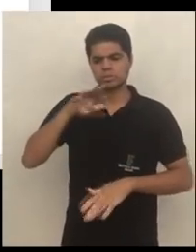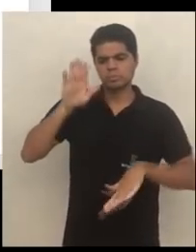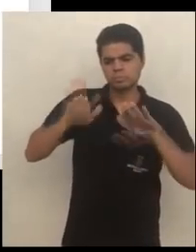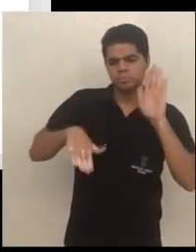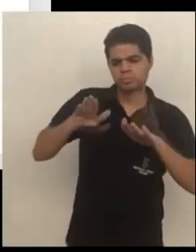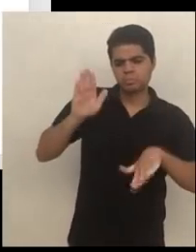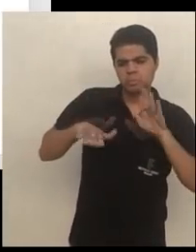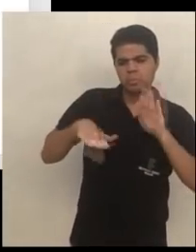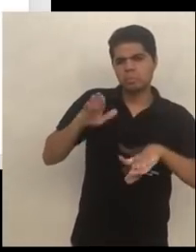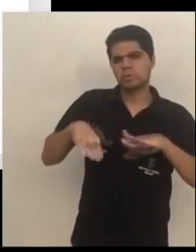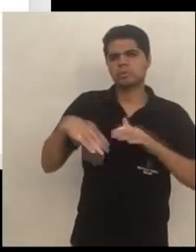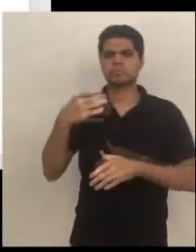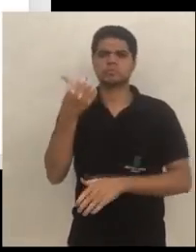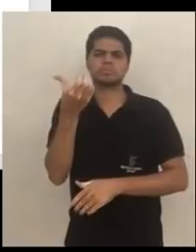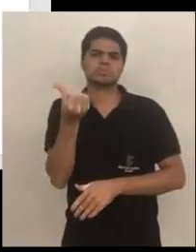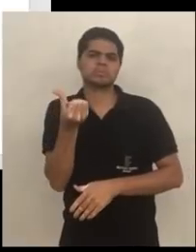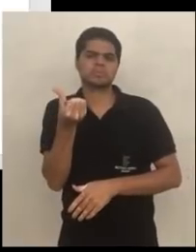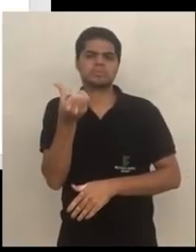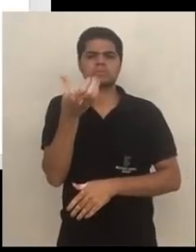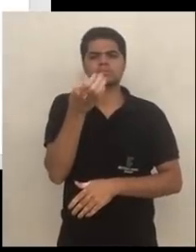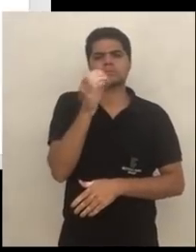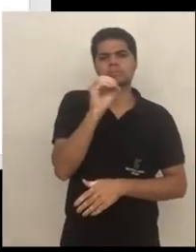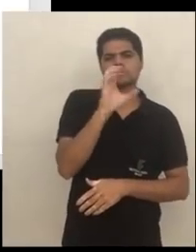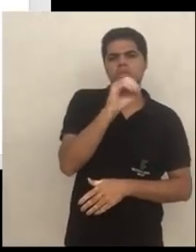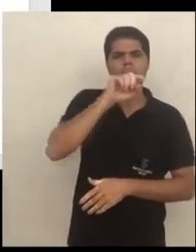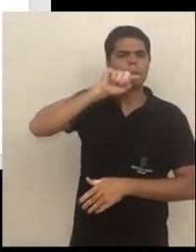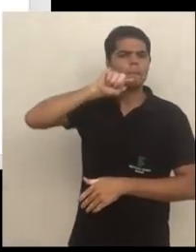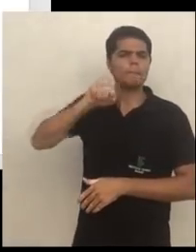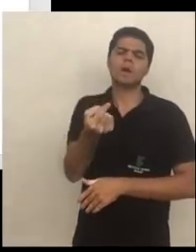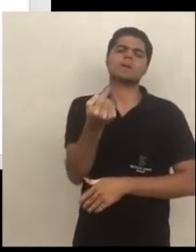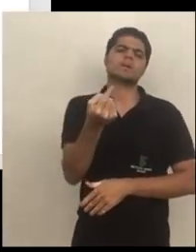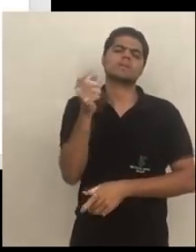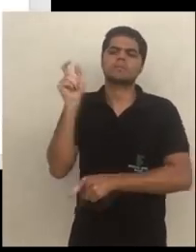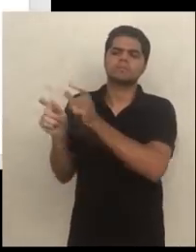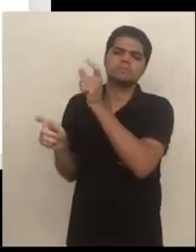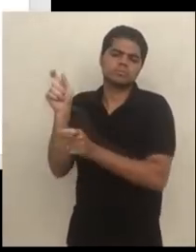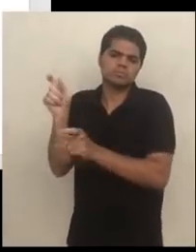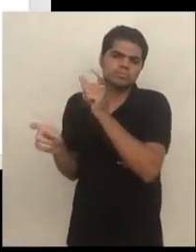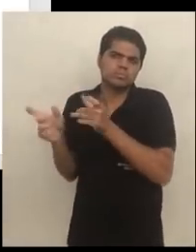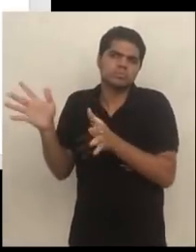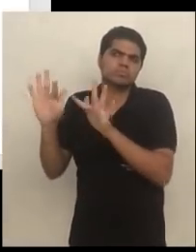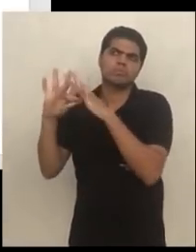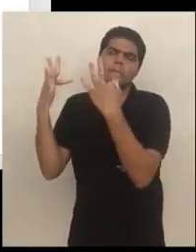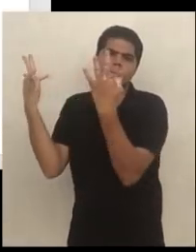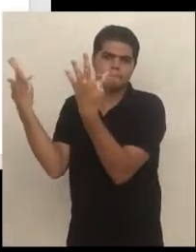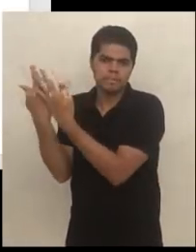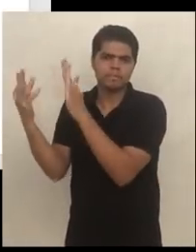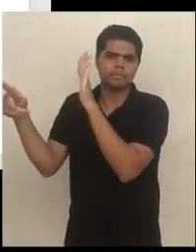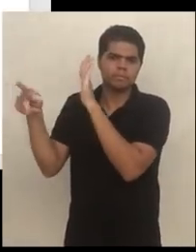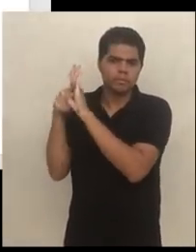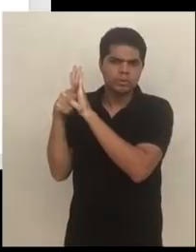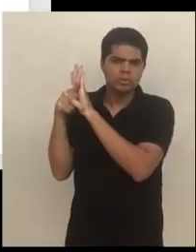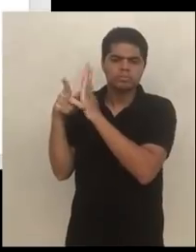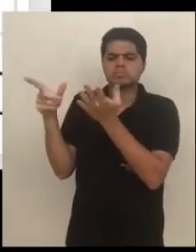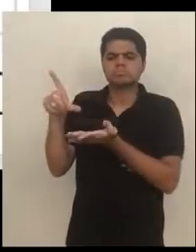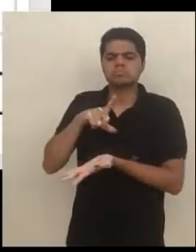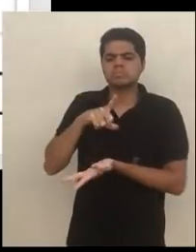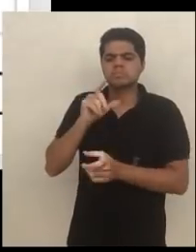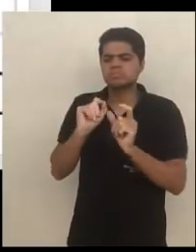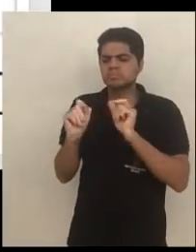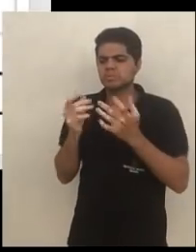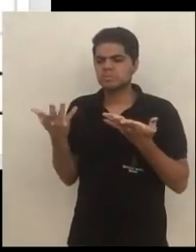aí 600 mil agricultores familiares, eu estou falando nem todo o recorte total, né? Só familiares, nós só temos o quê?